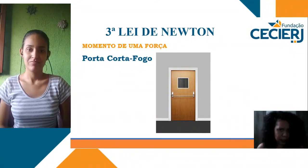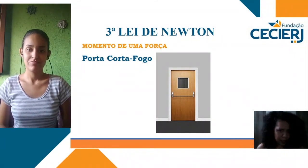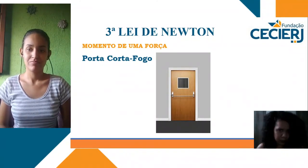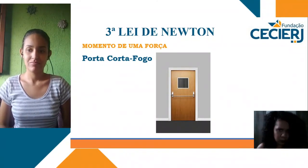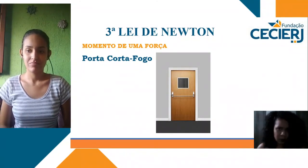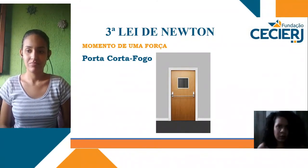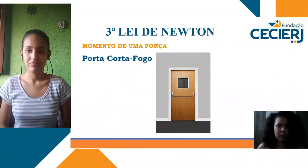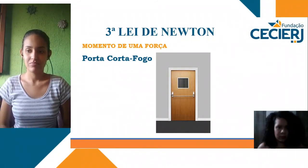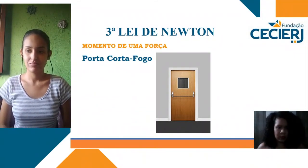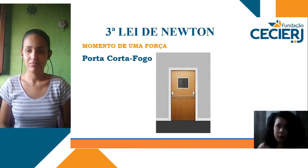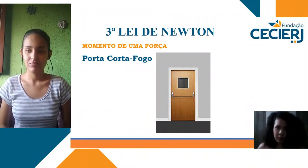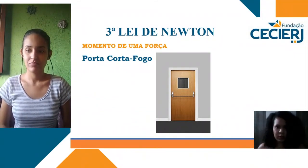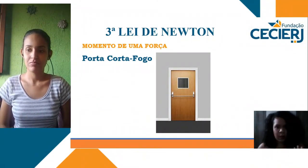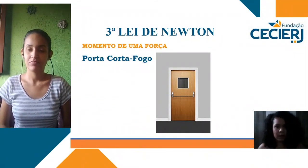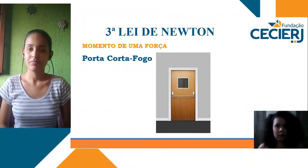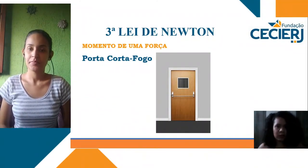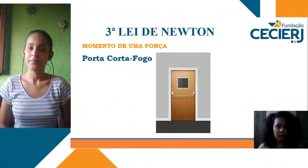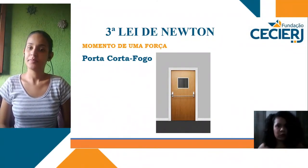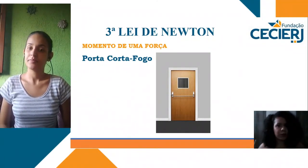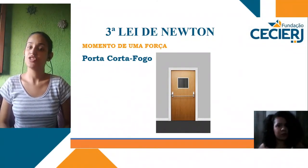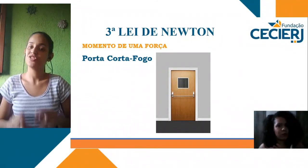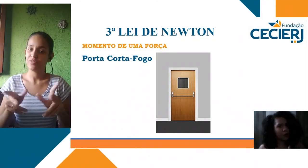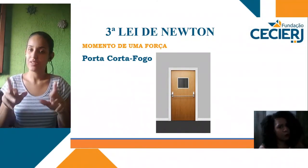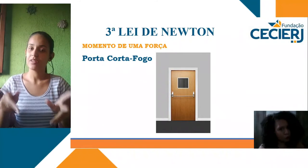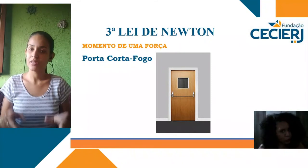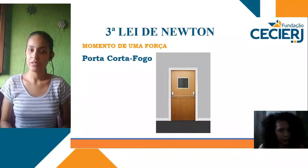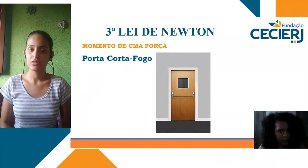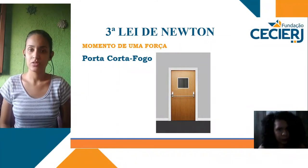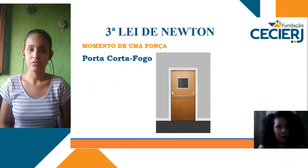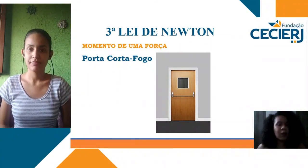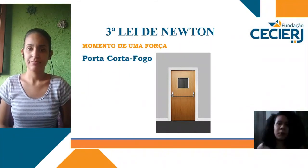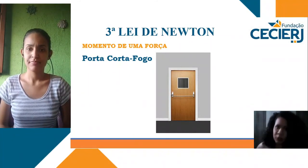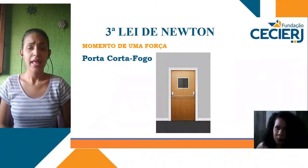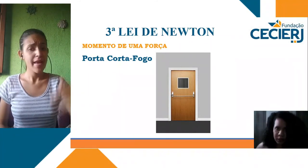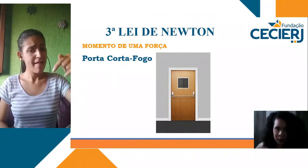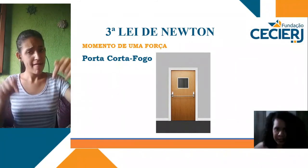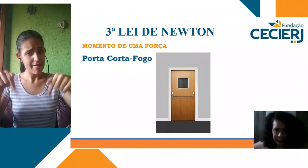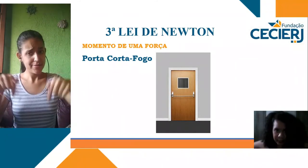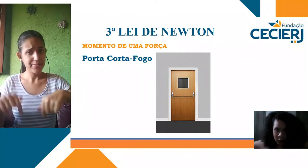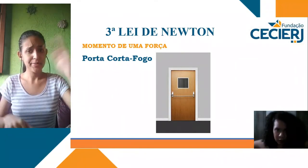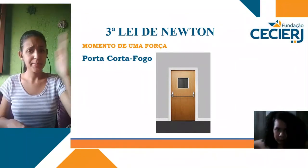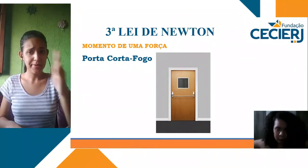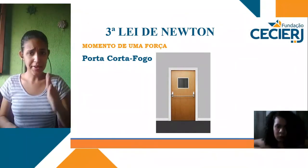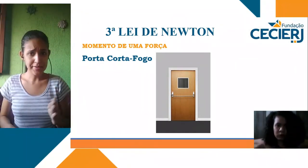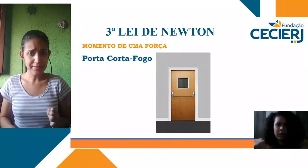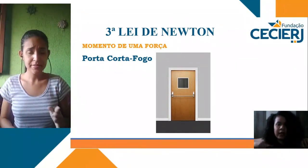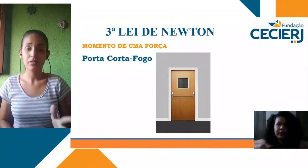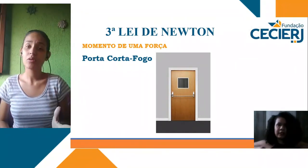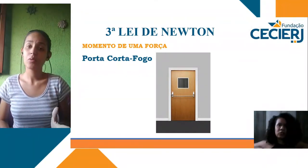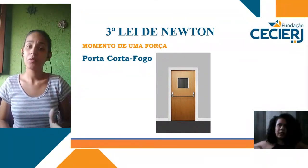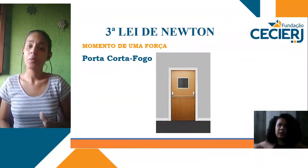aí atrelados. Segurança. Então, a porta corta-fogo a gente precisa olhar com muito carinho. Muitas portas brasileiras